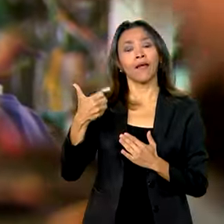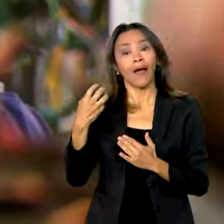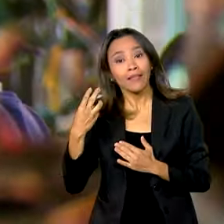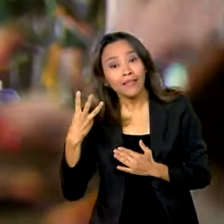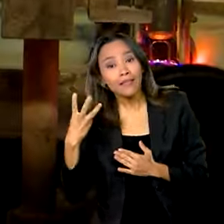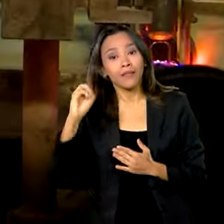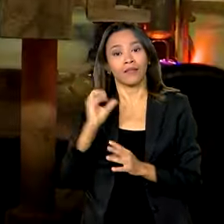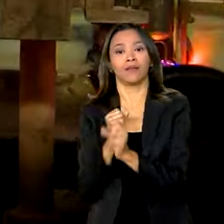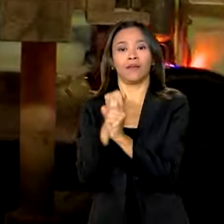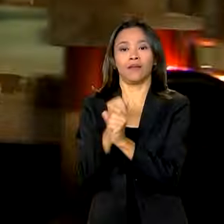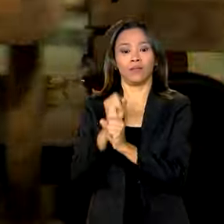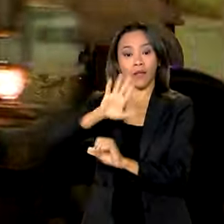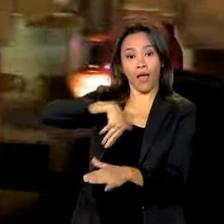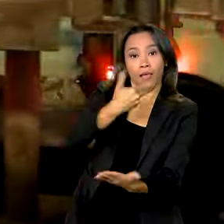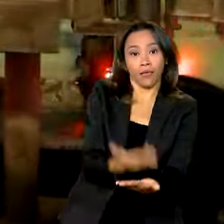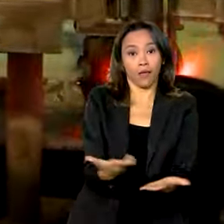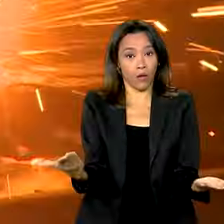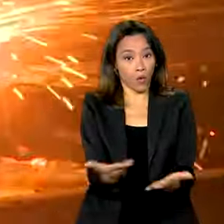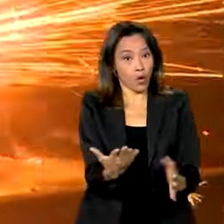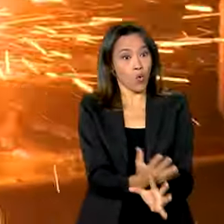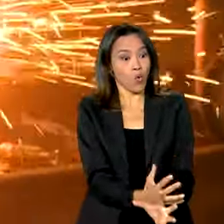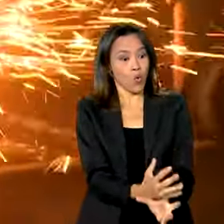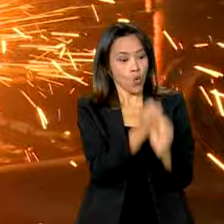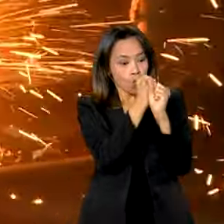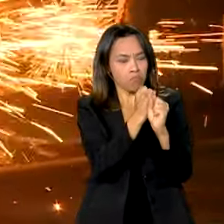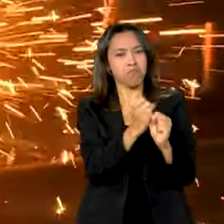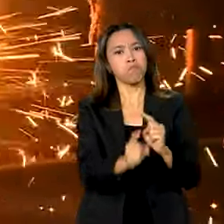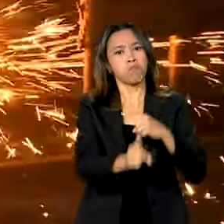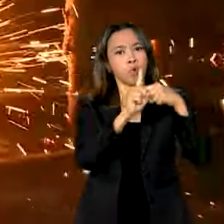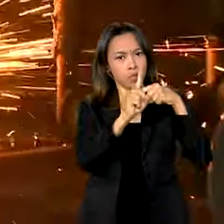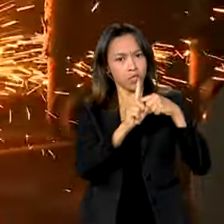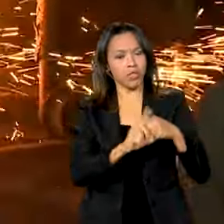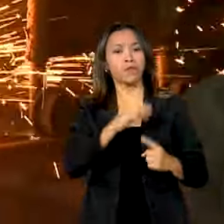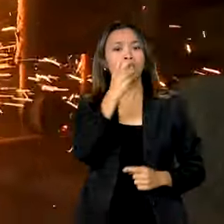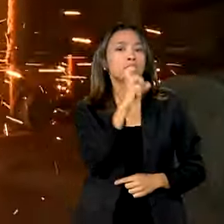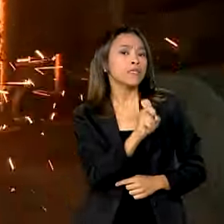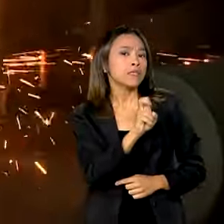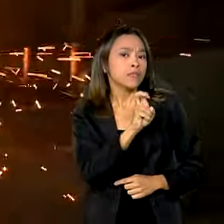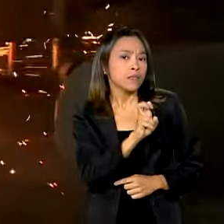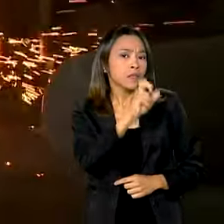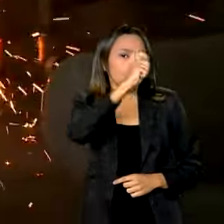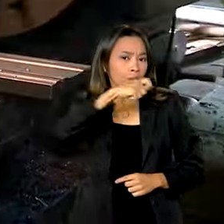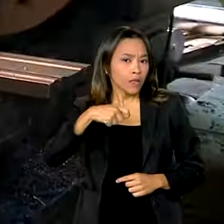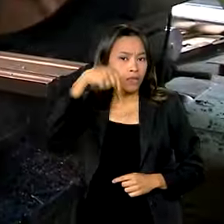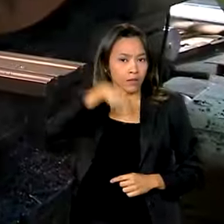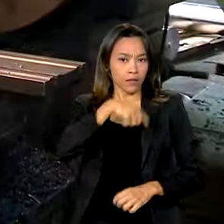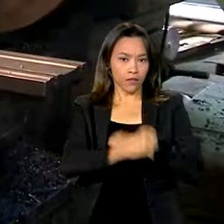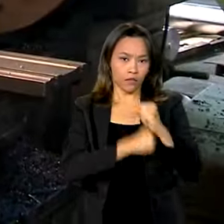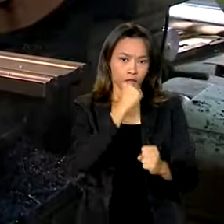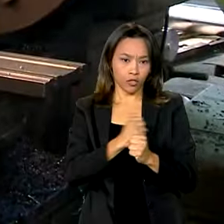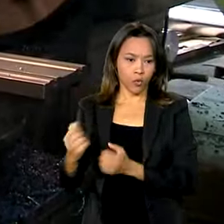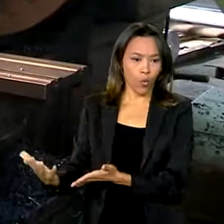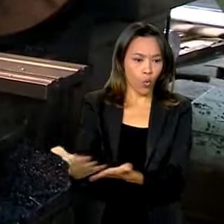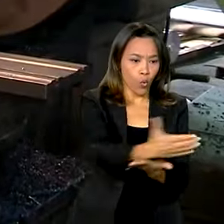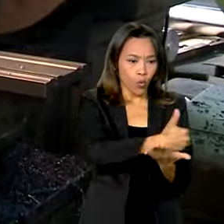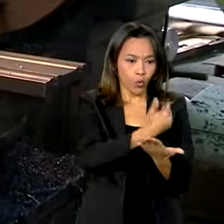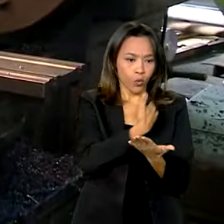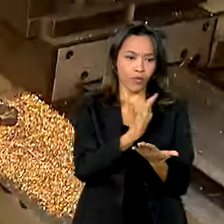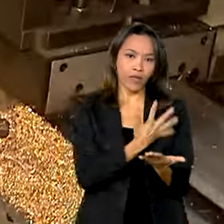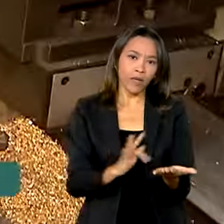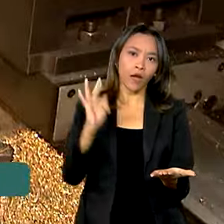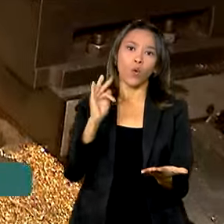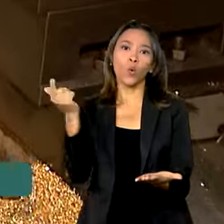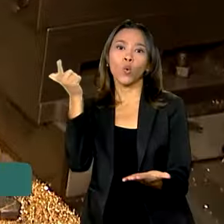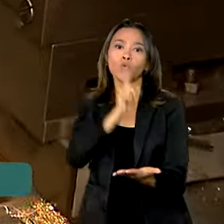anual até agora também está positivo. Nos cinco primeiros meses de 2024, a arrecadação federal